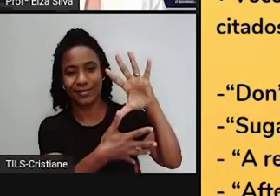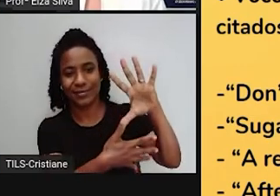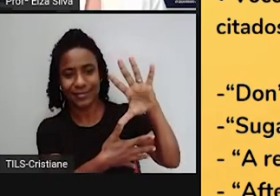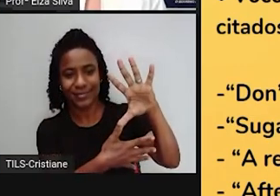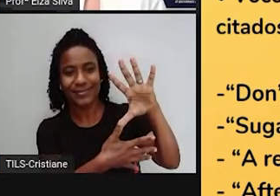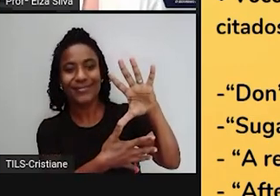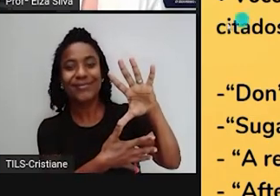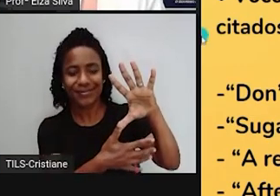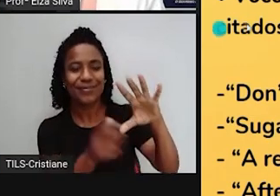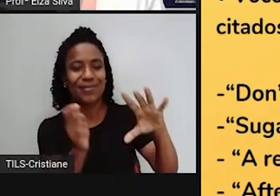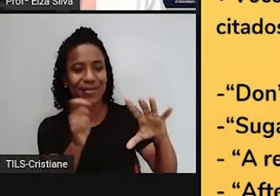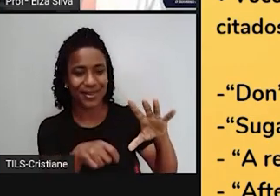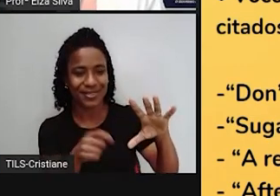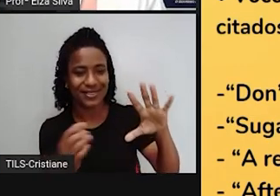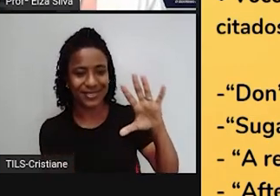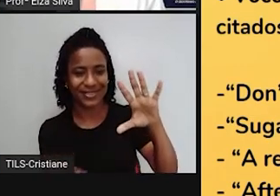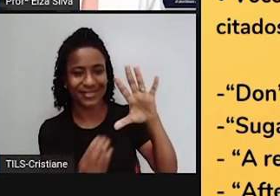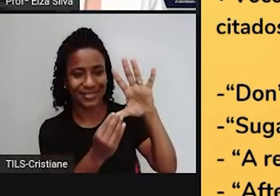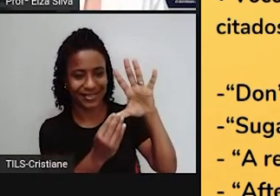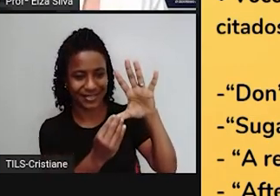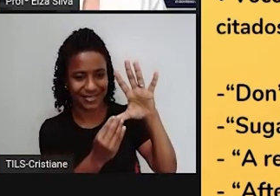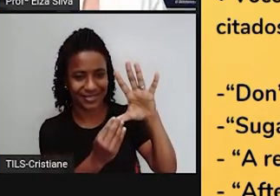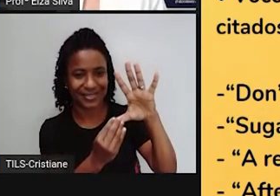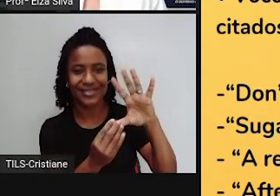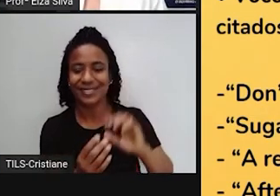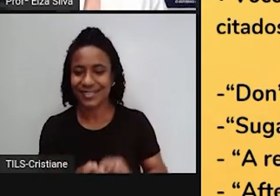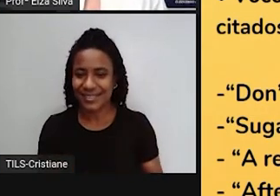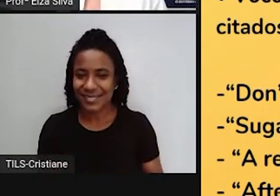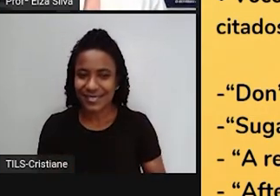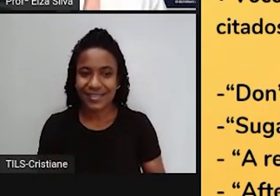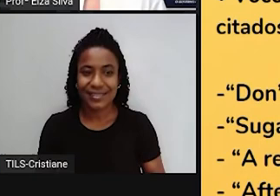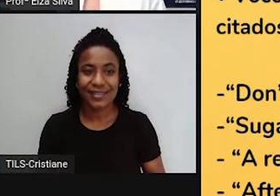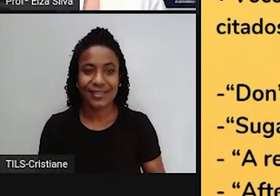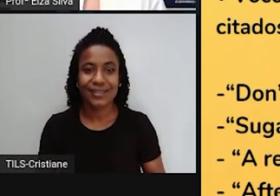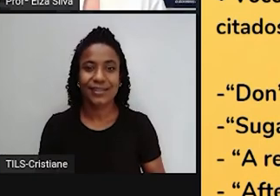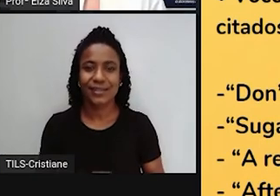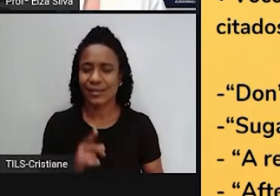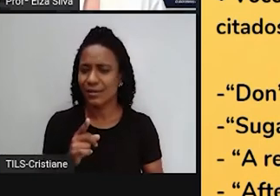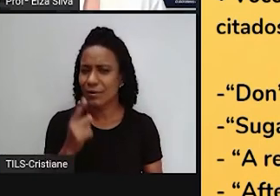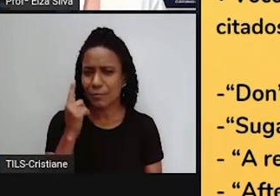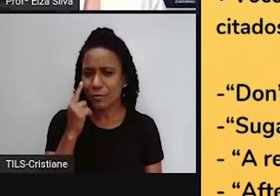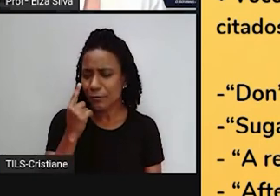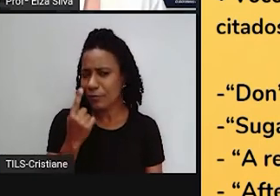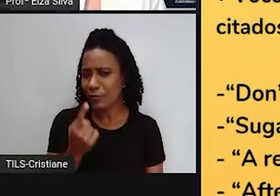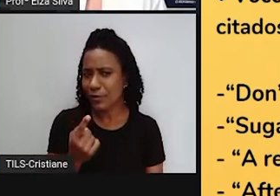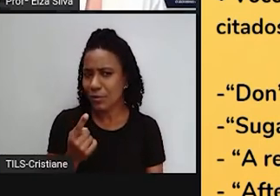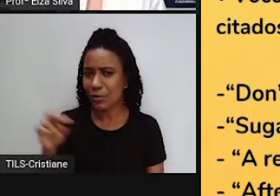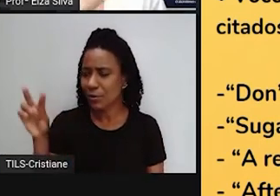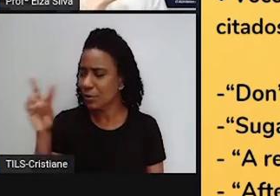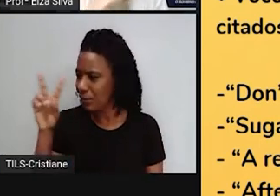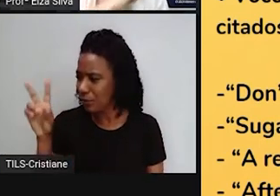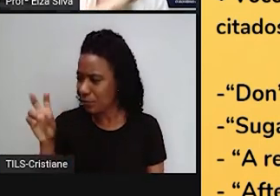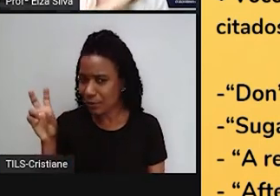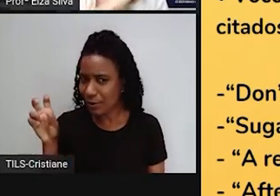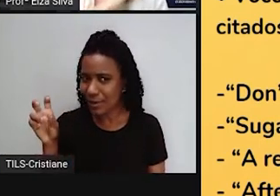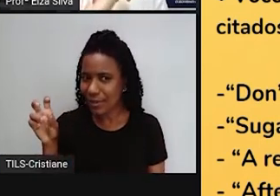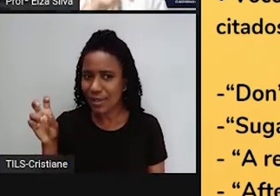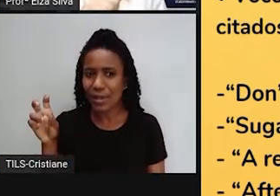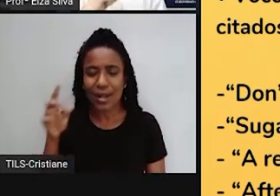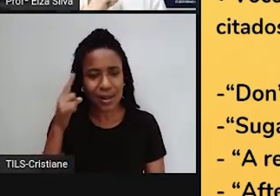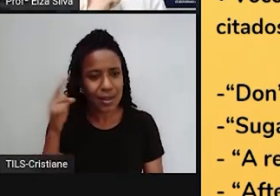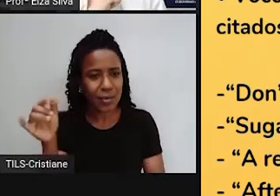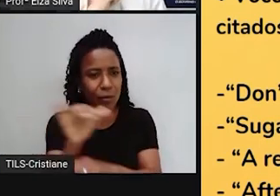países. E aí me diga uma coisa, você conseguiu entender os provérbios nigerianos citados por Isaac,